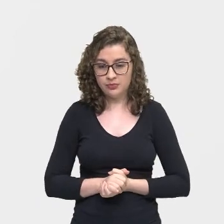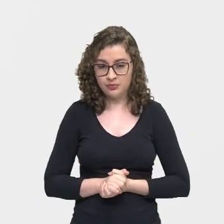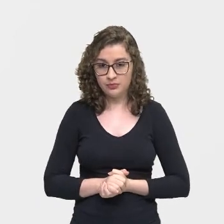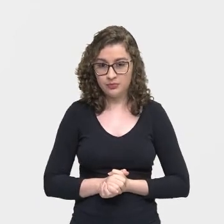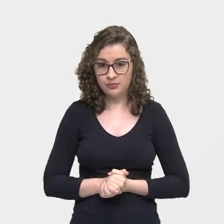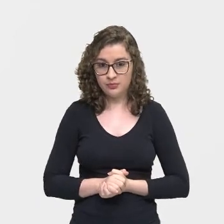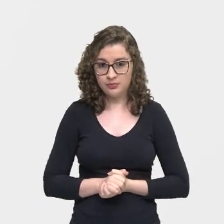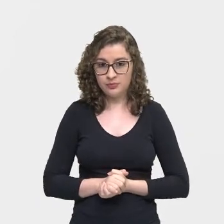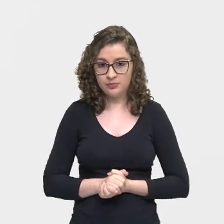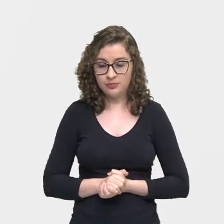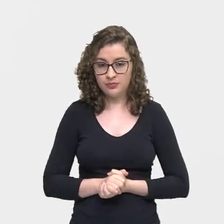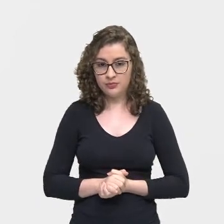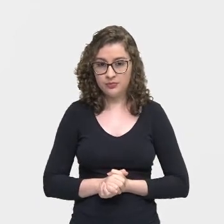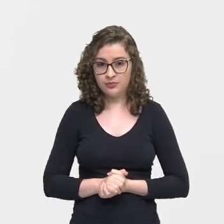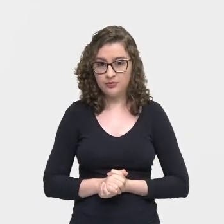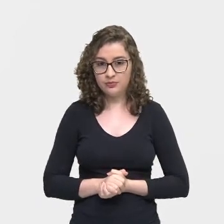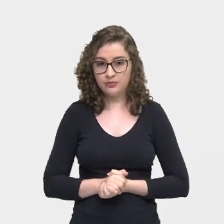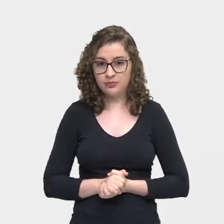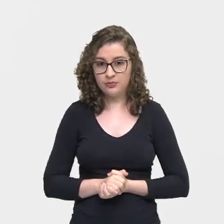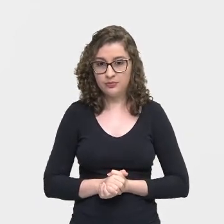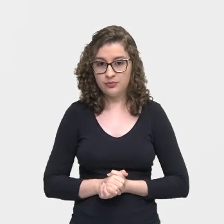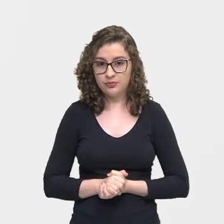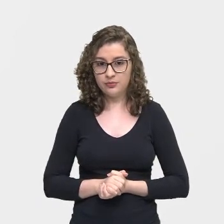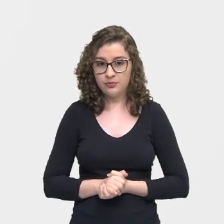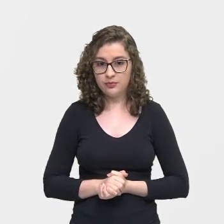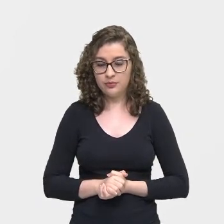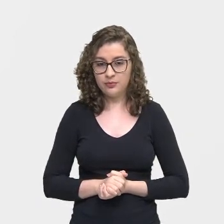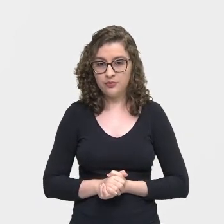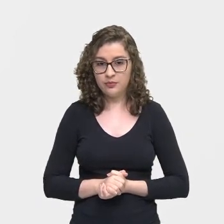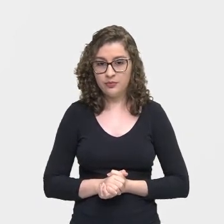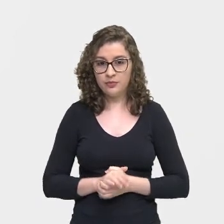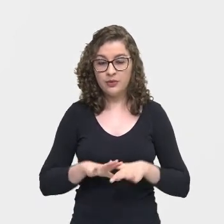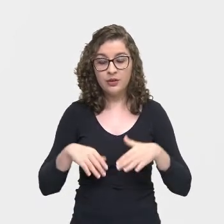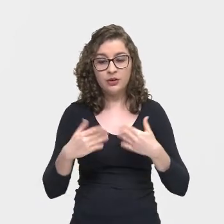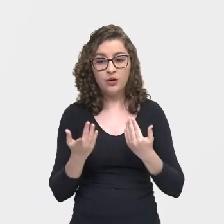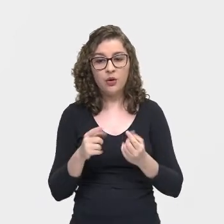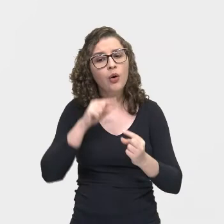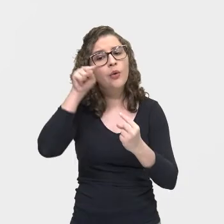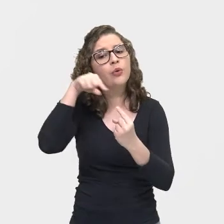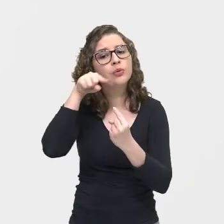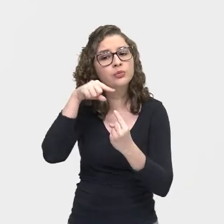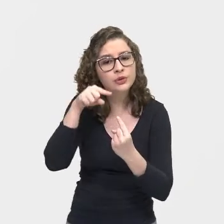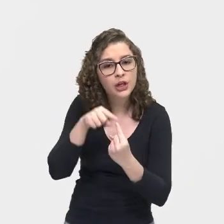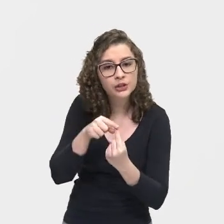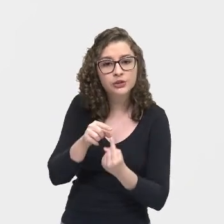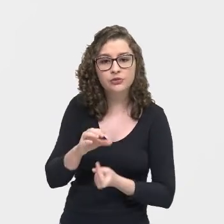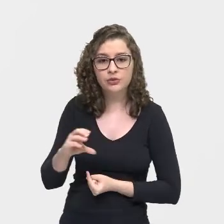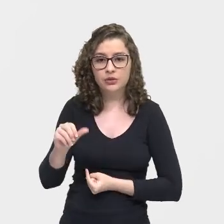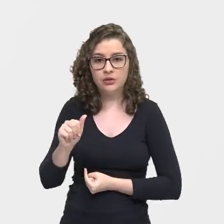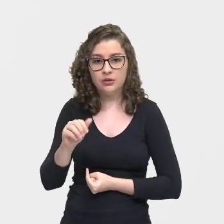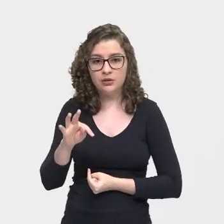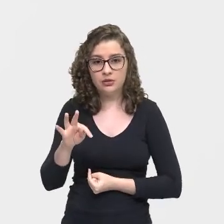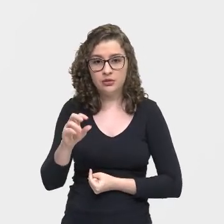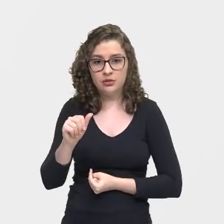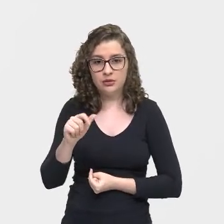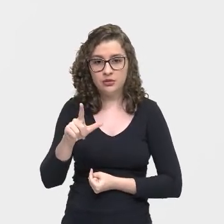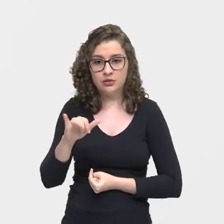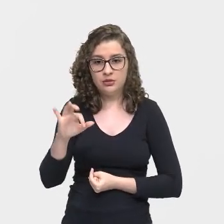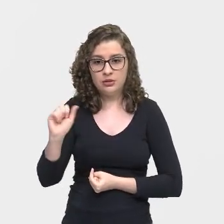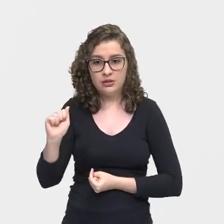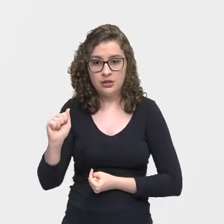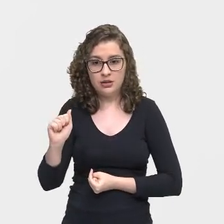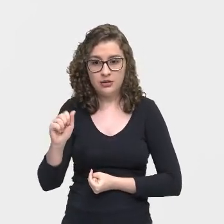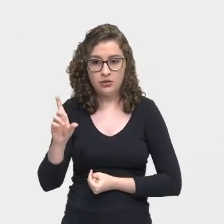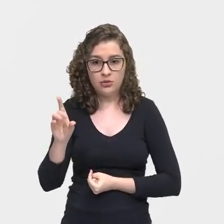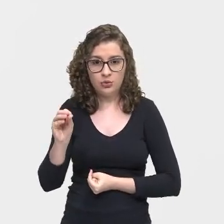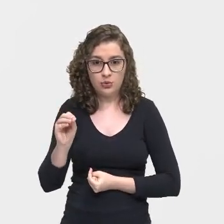Do NO. Pode avançar? Qual a função do catalisador nessa reação? Tá